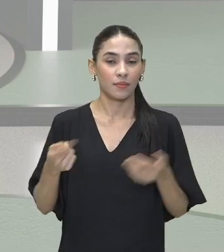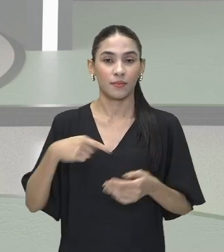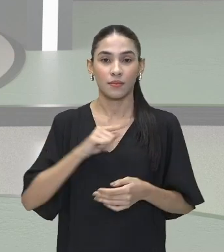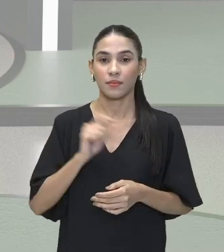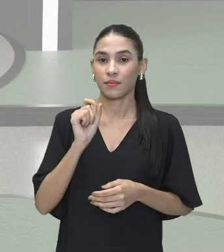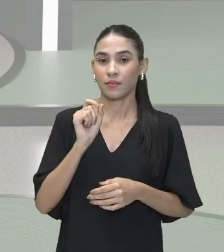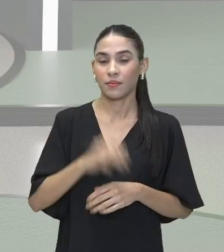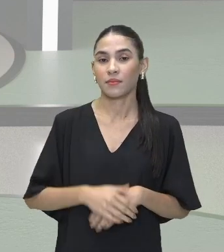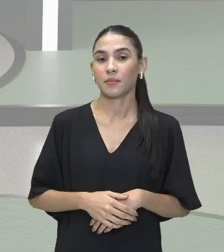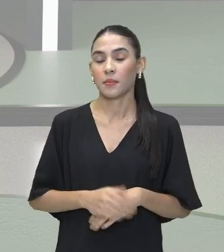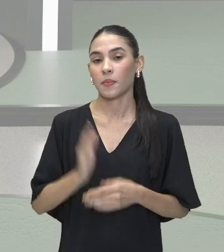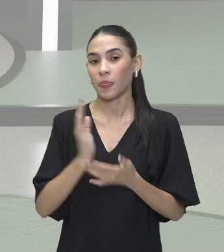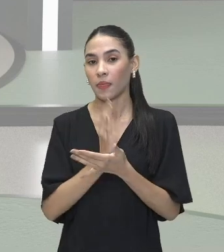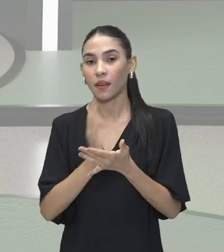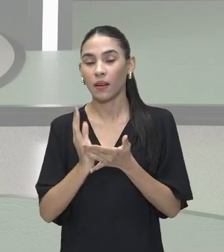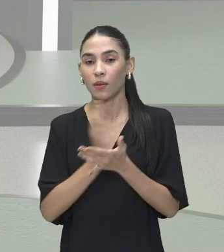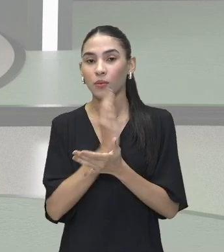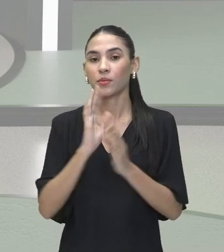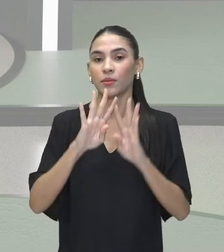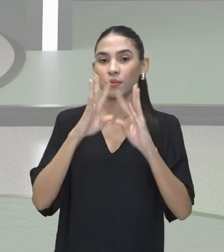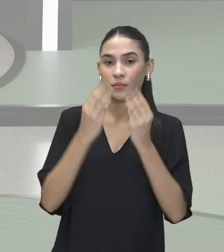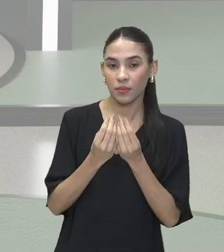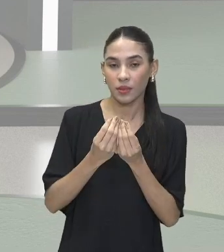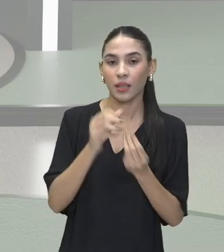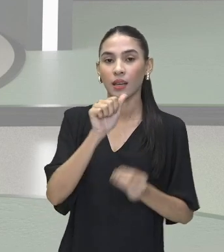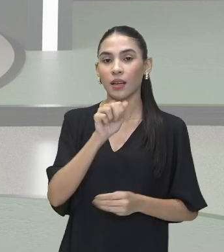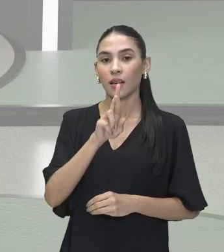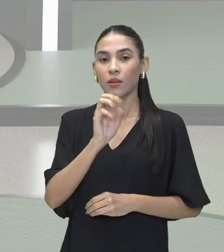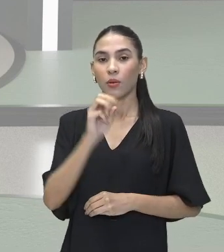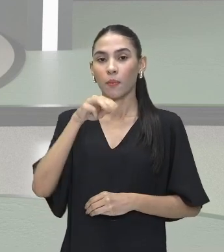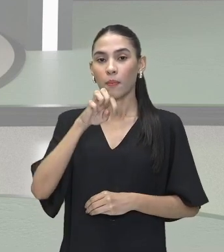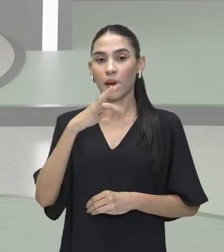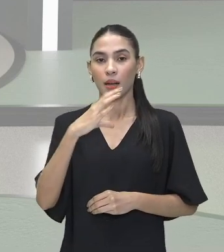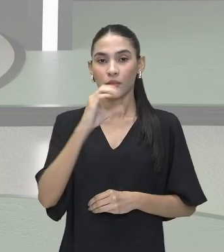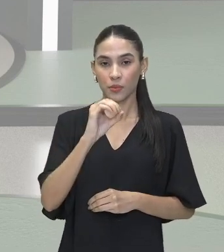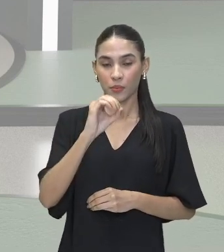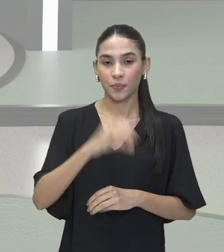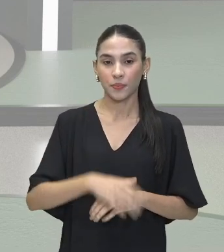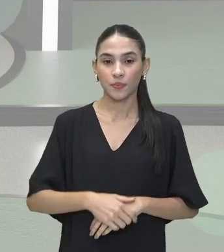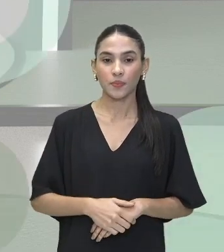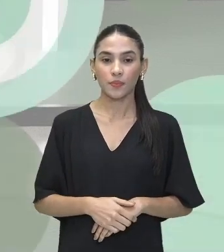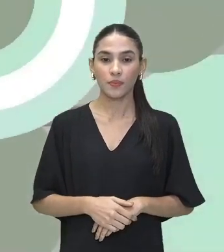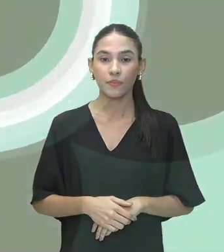vamos ver alguns compostos aromáticos.